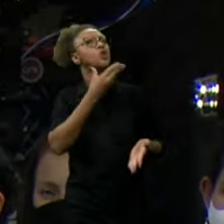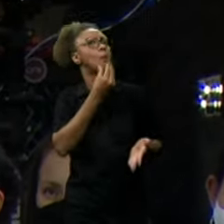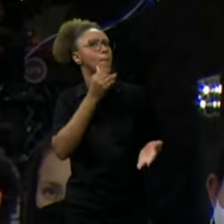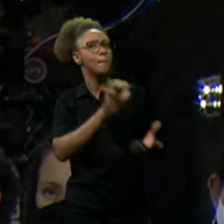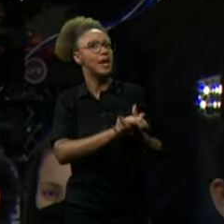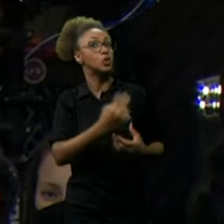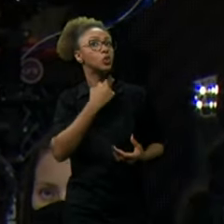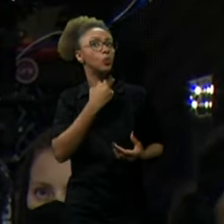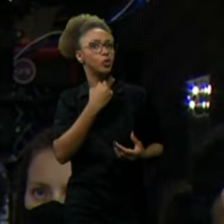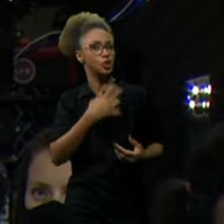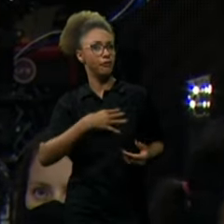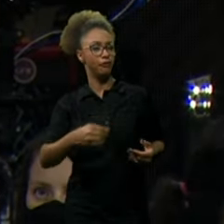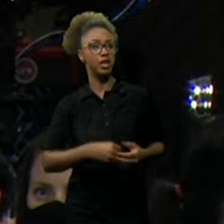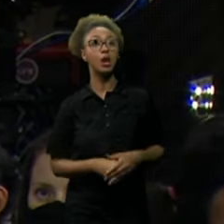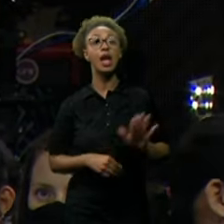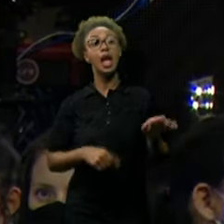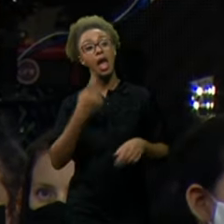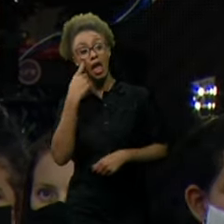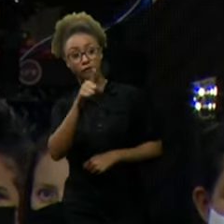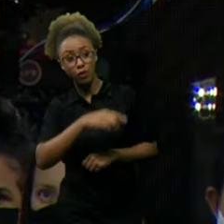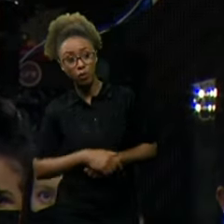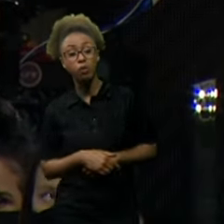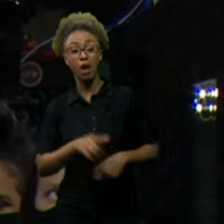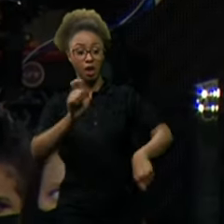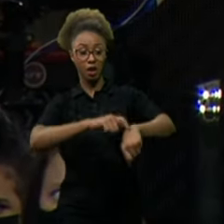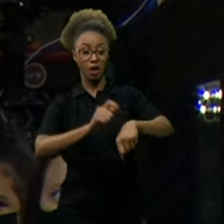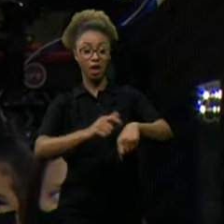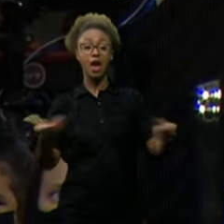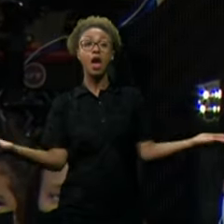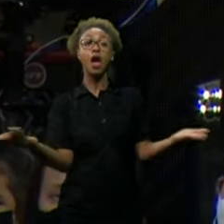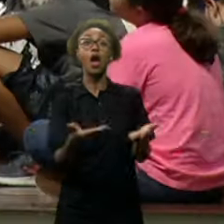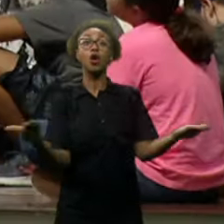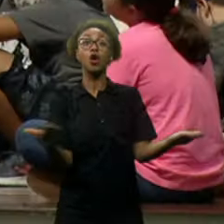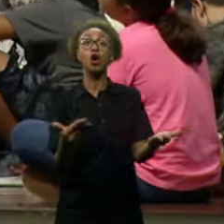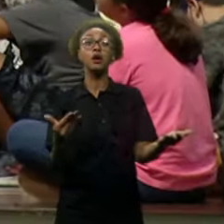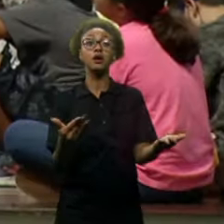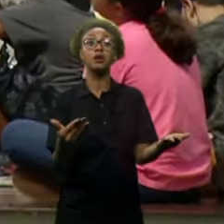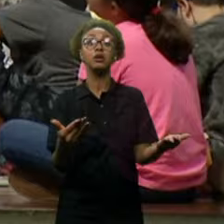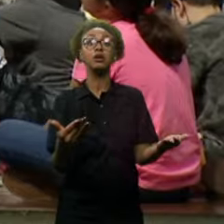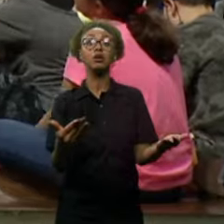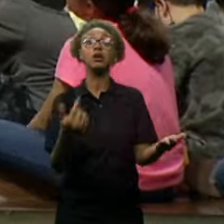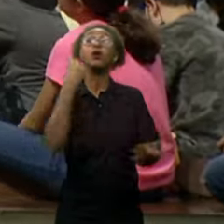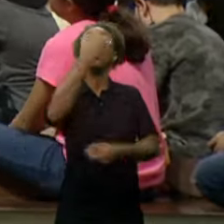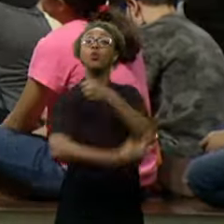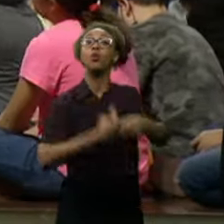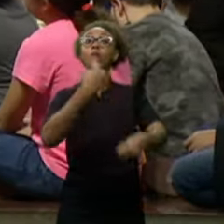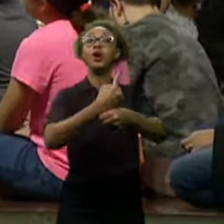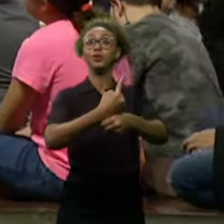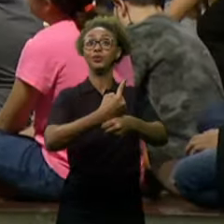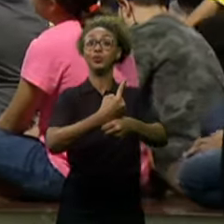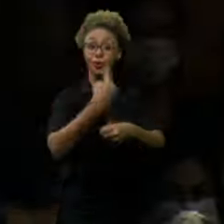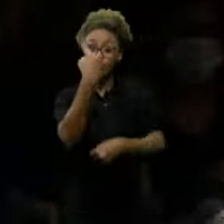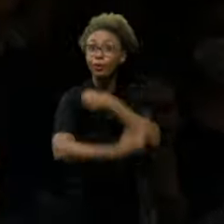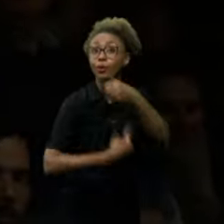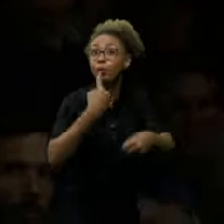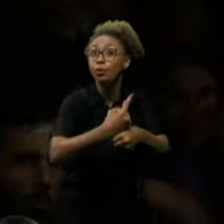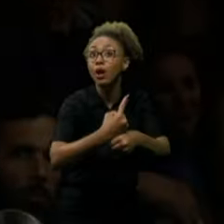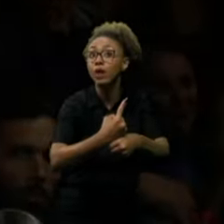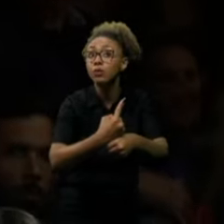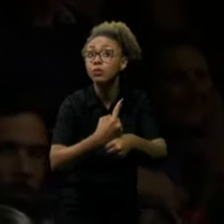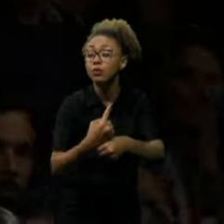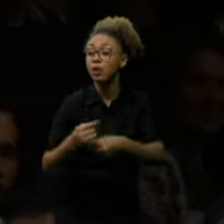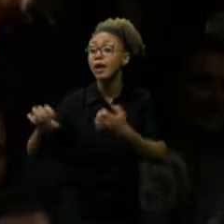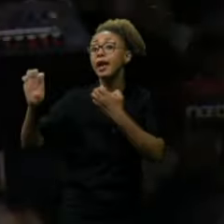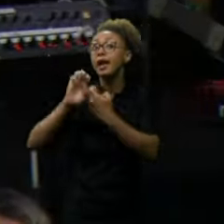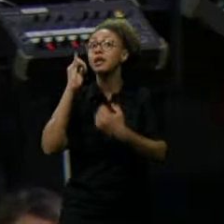aí ele olha para ela e ela está sem net tempo determinado que tenha para essa Silva e olha o que que ele tá